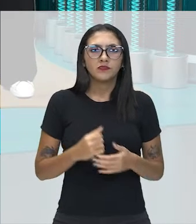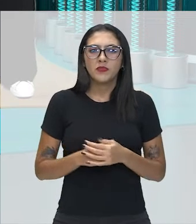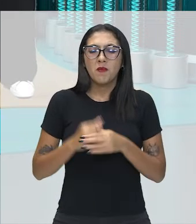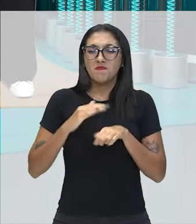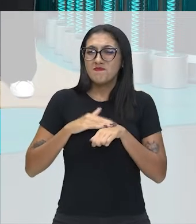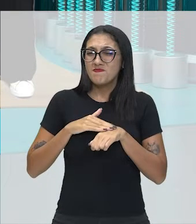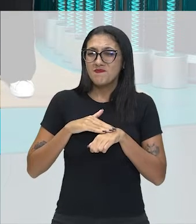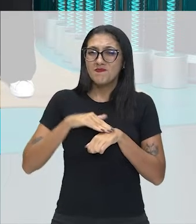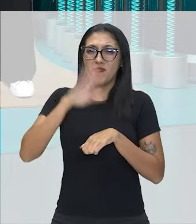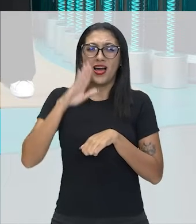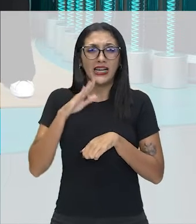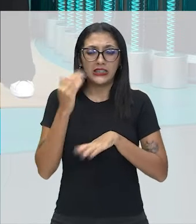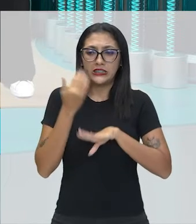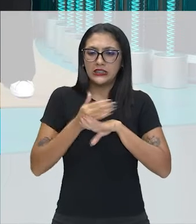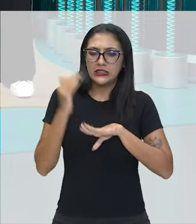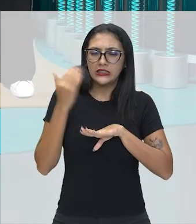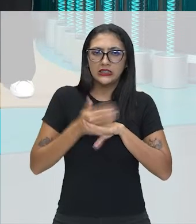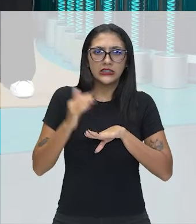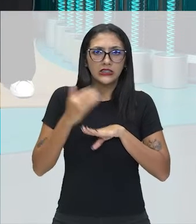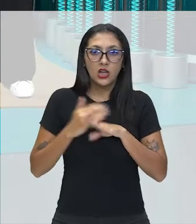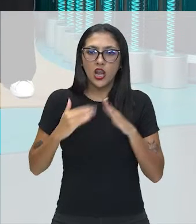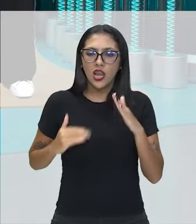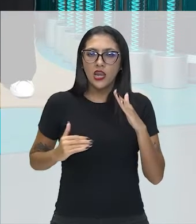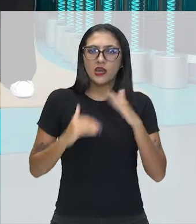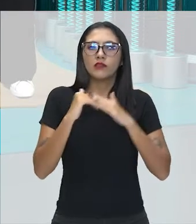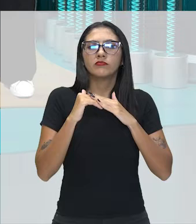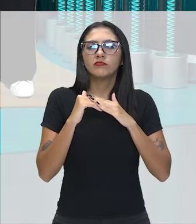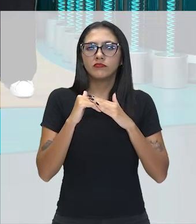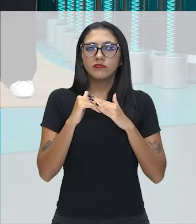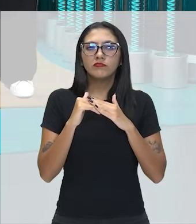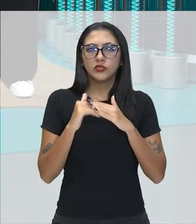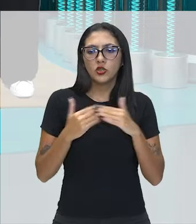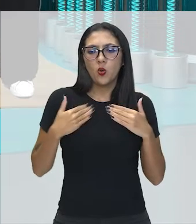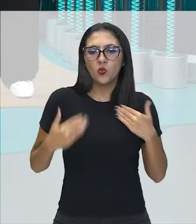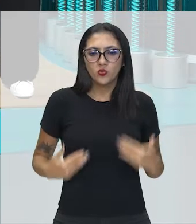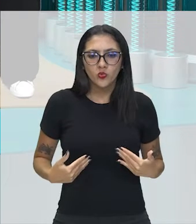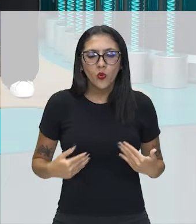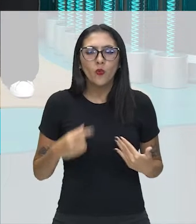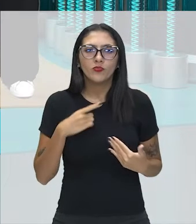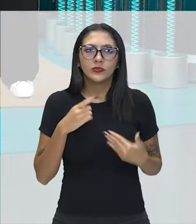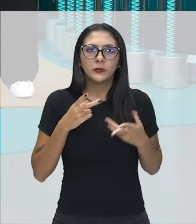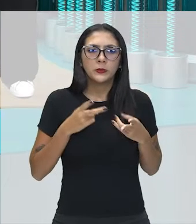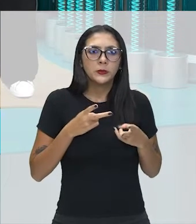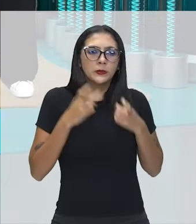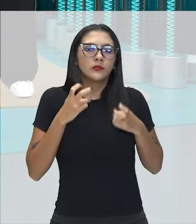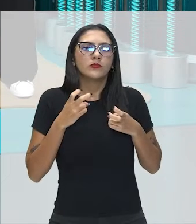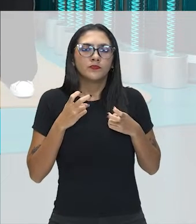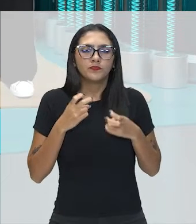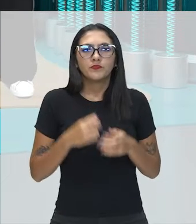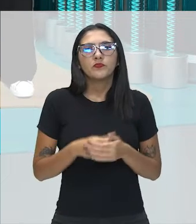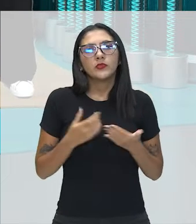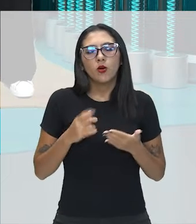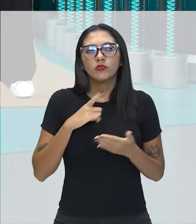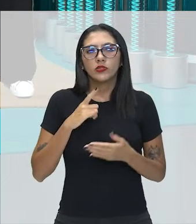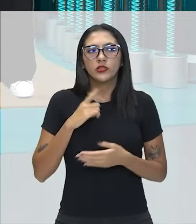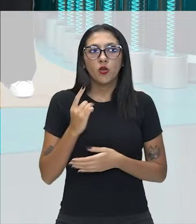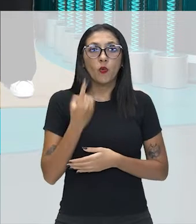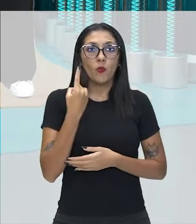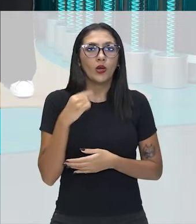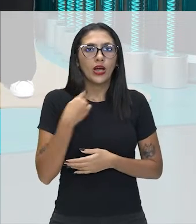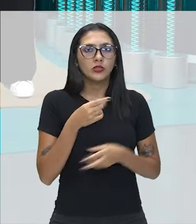limites durante um determinado exercício, o nosso corpo ele vai reclamar de alguma forma. E uma dessas formas dele reclamar